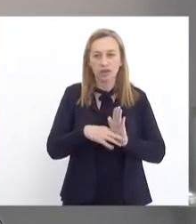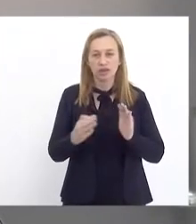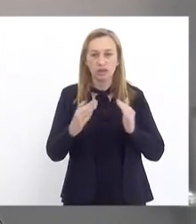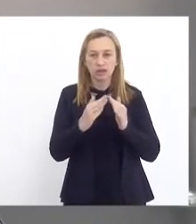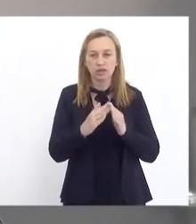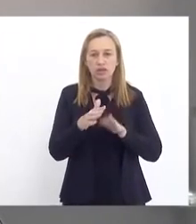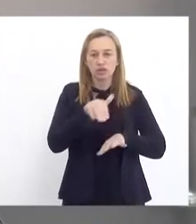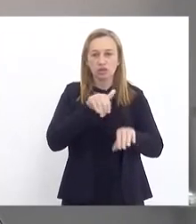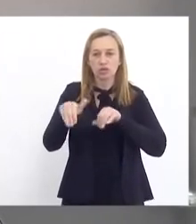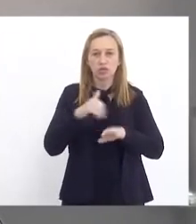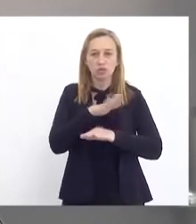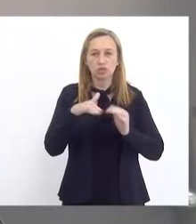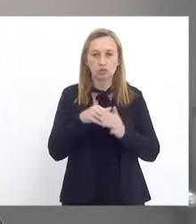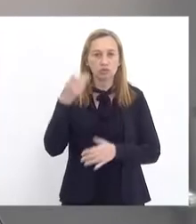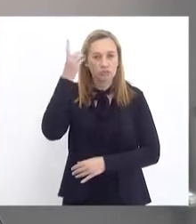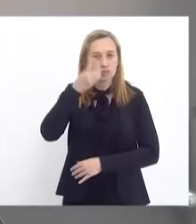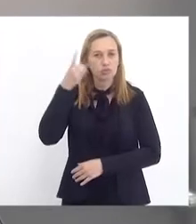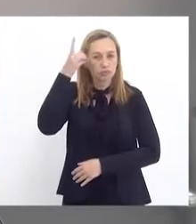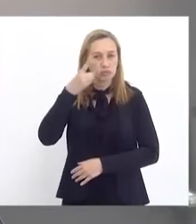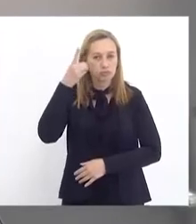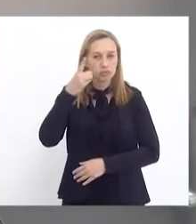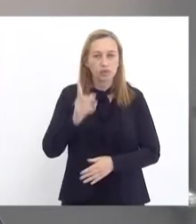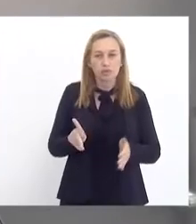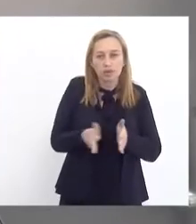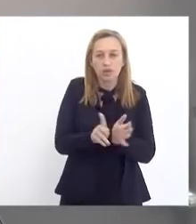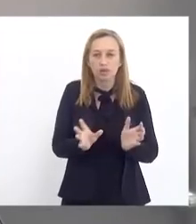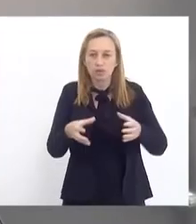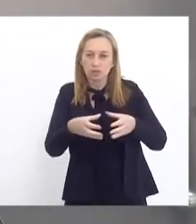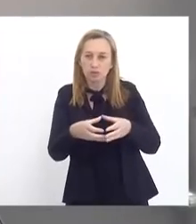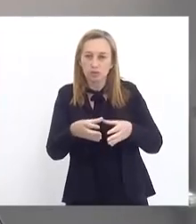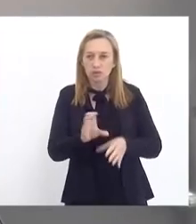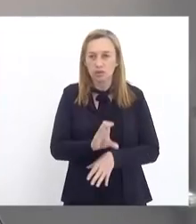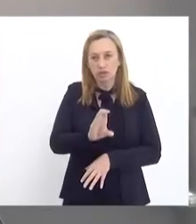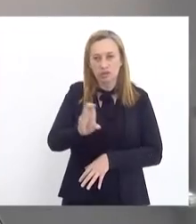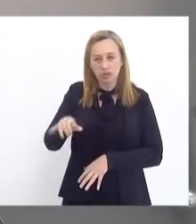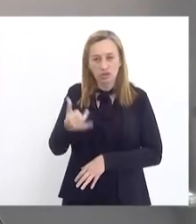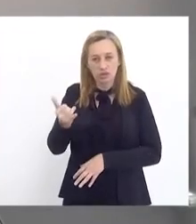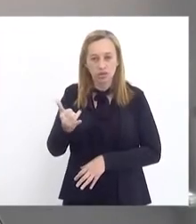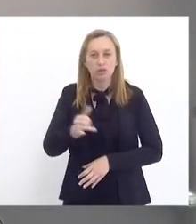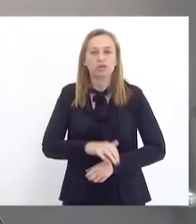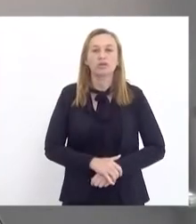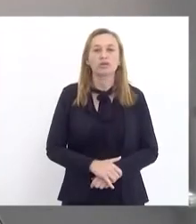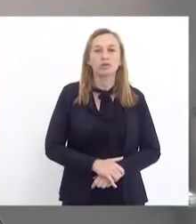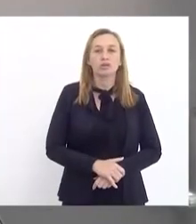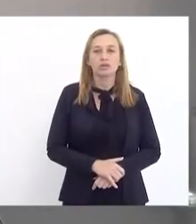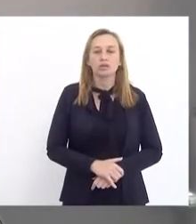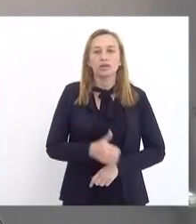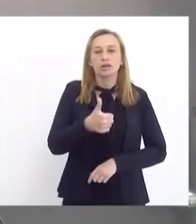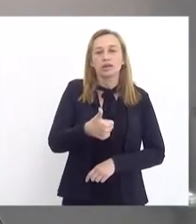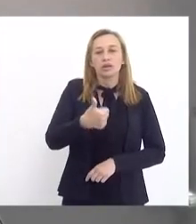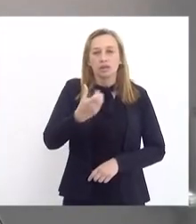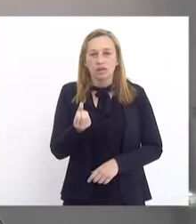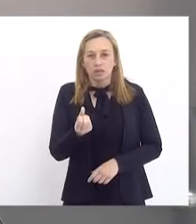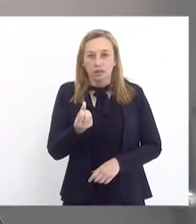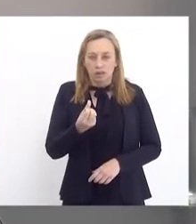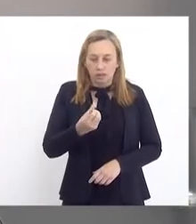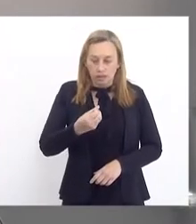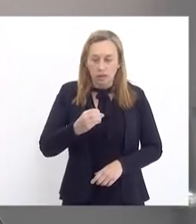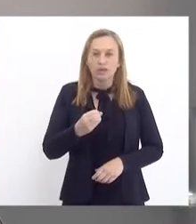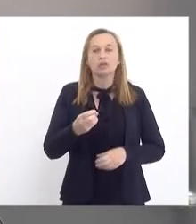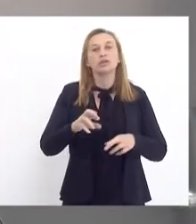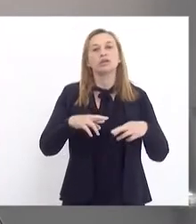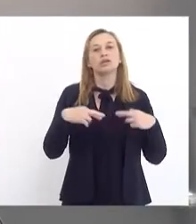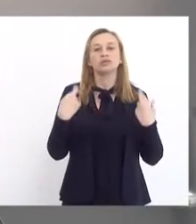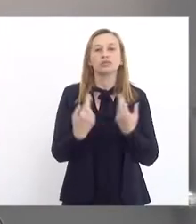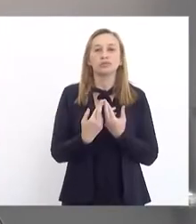os senhores deputados, membros efetivos, titulares e suplentes da Comissão de Constituição e Justiça para a 19ª reunião extraordinária semipresencial,